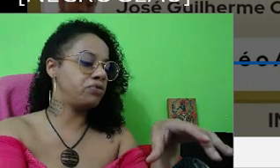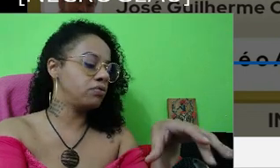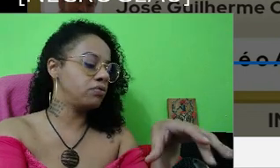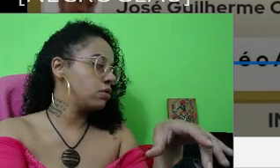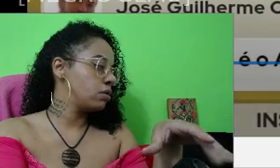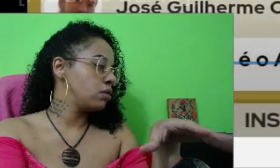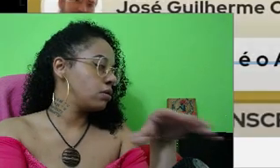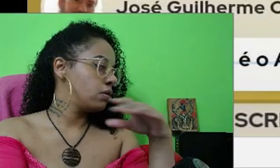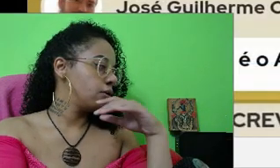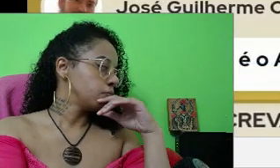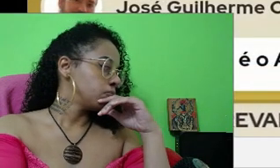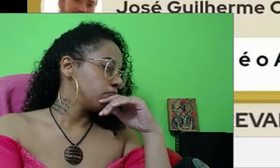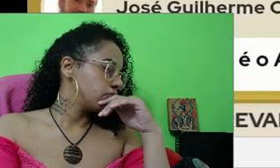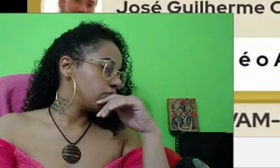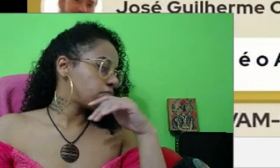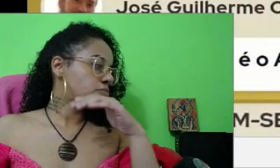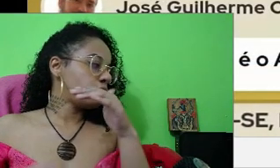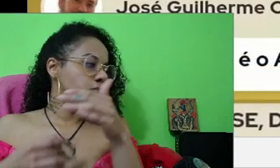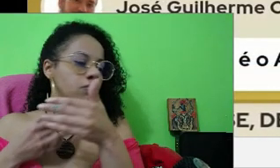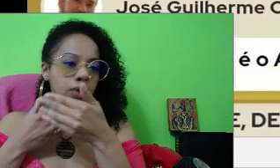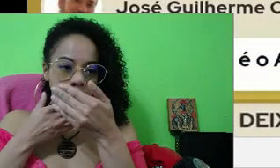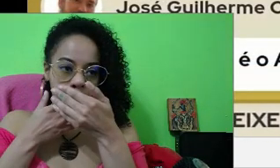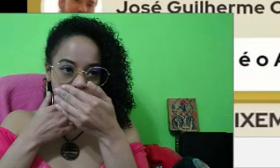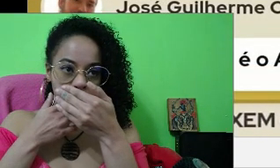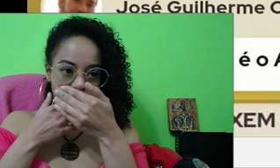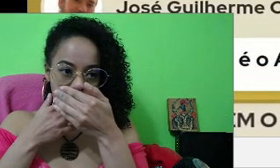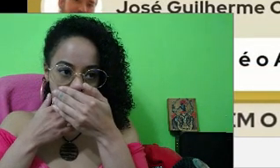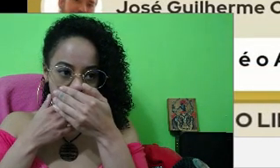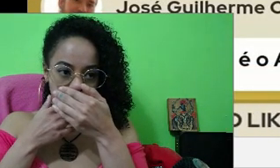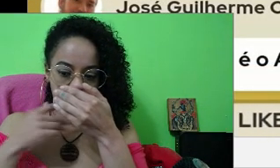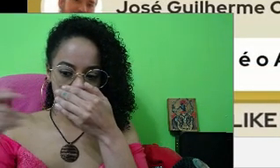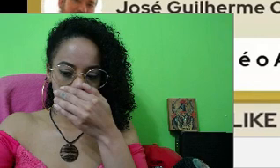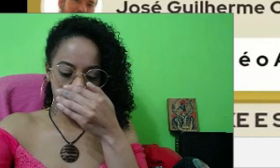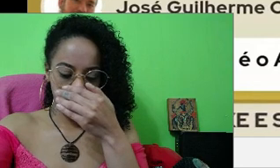né Óbvio a Universal